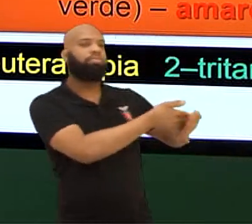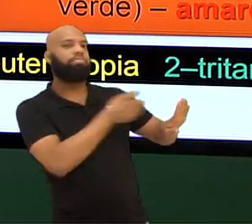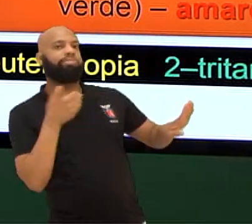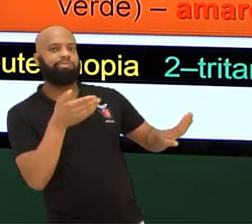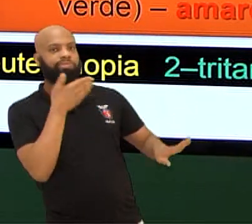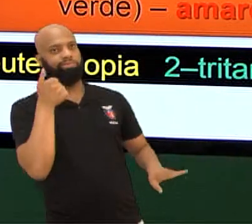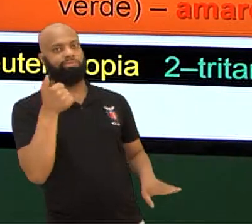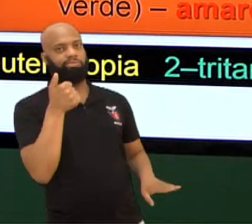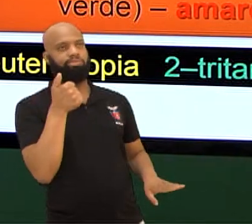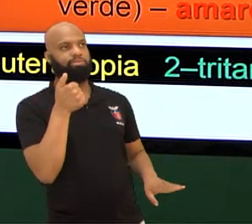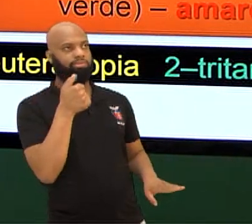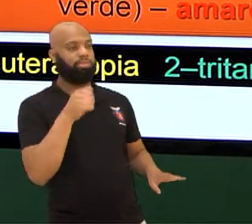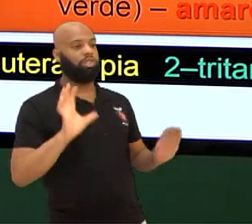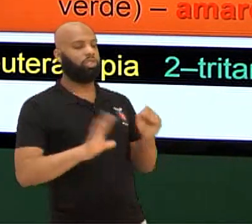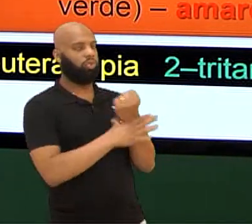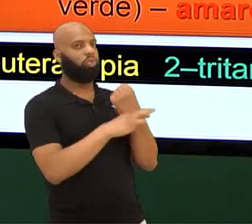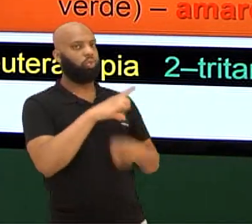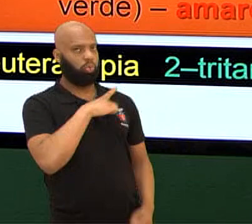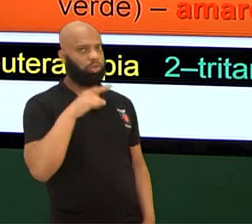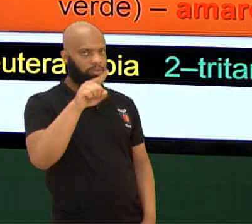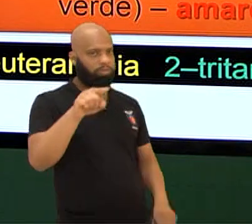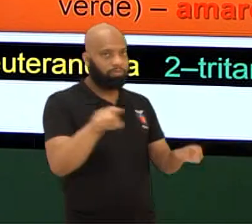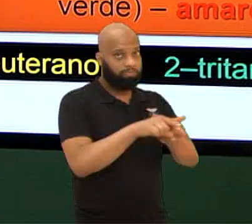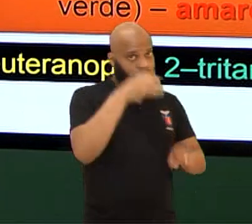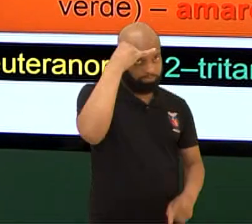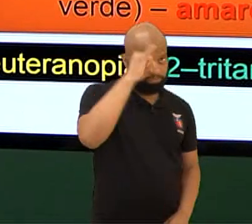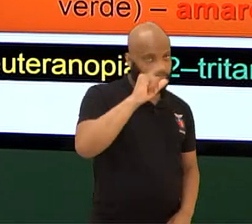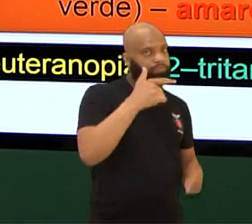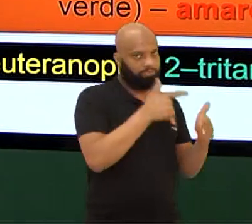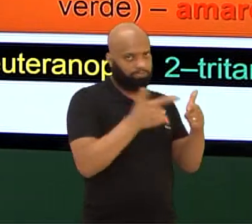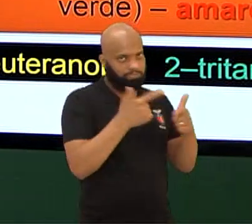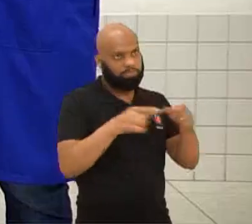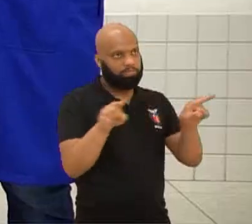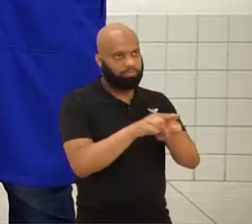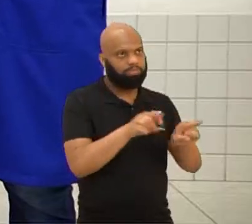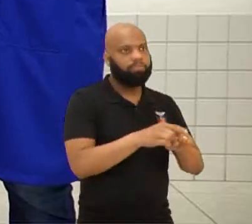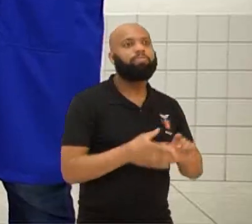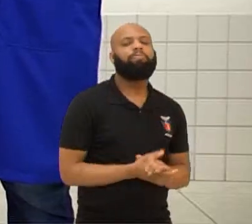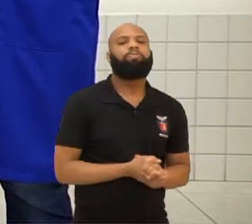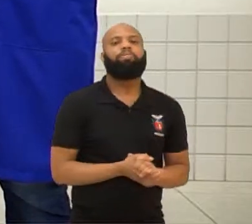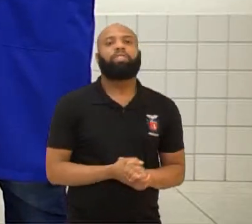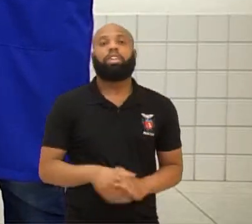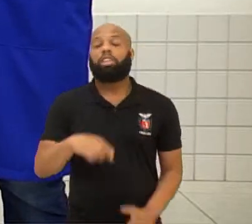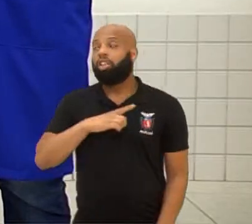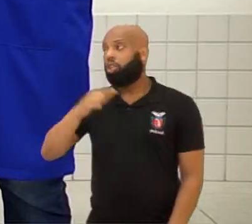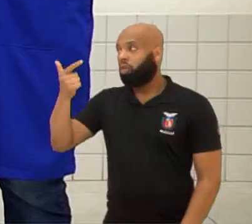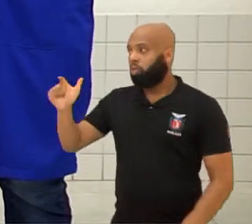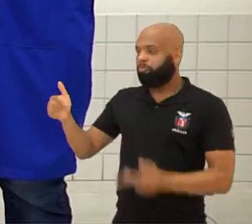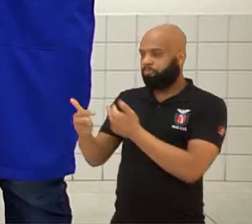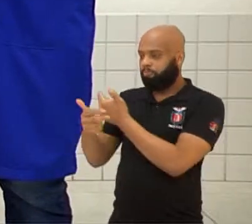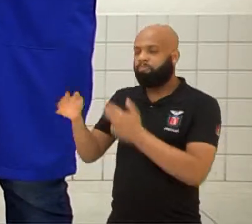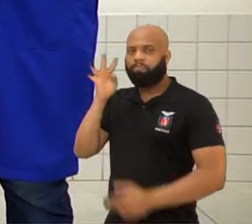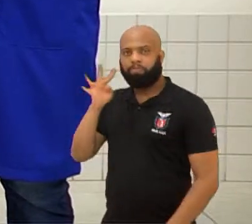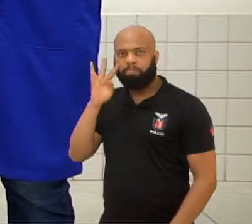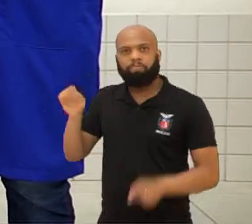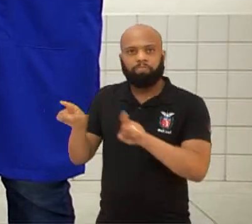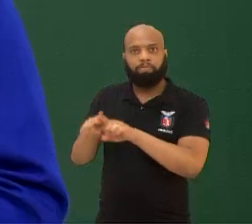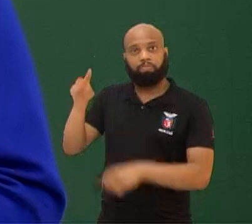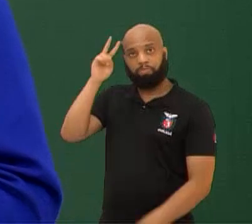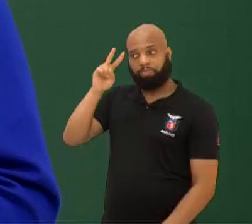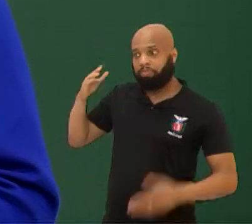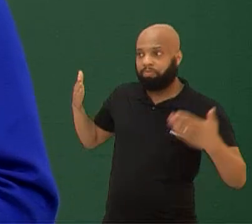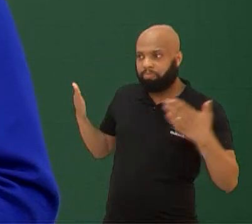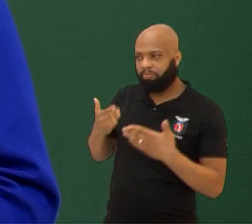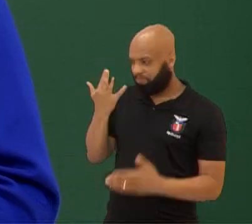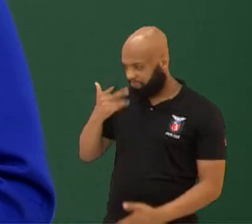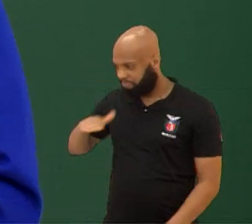distância, é uma situação mais segura para você e aí evita qualquer tipo de problema. Tá? E outra coisa bem legal que eu acabei lembrando com a hora da minha infância,